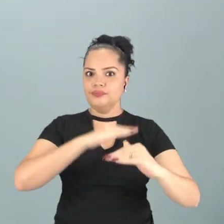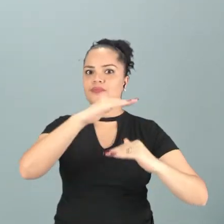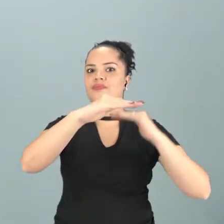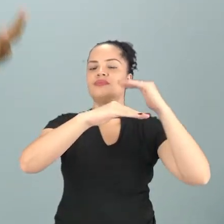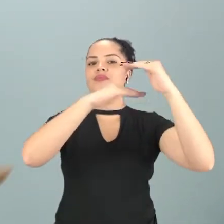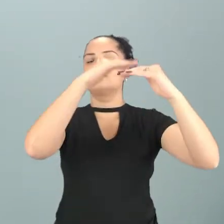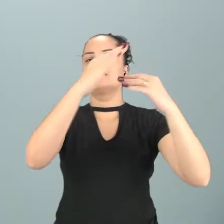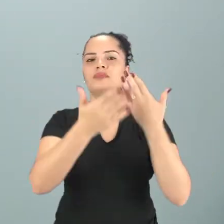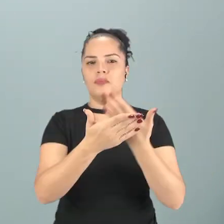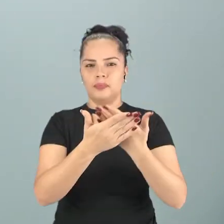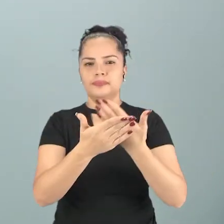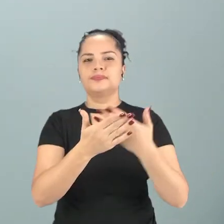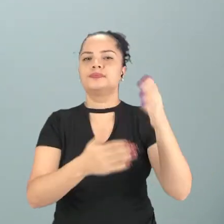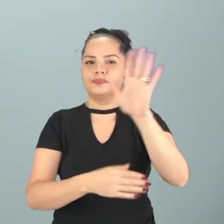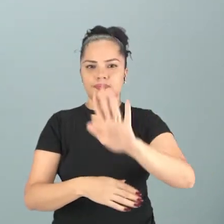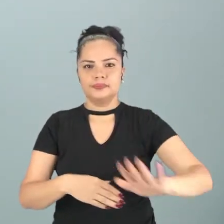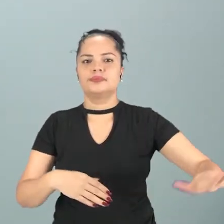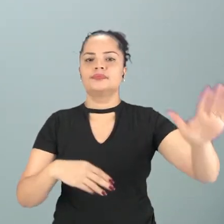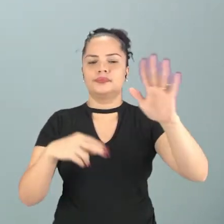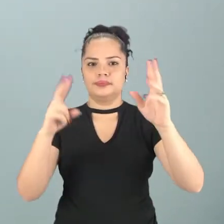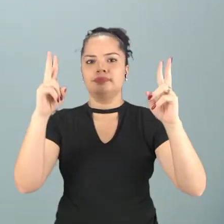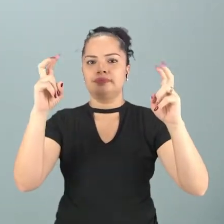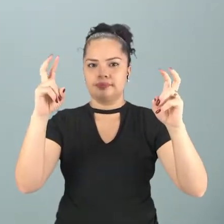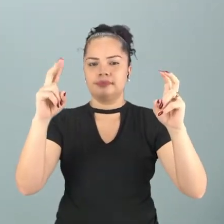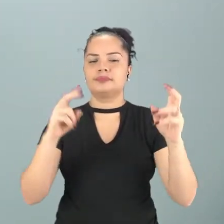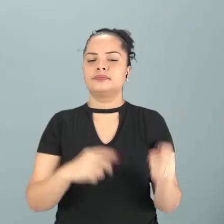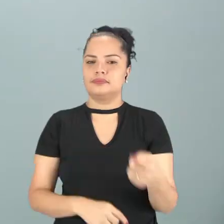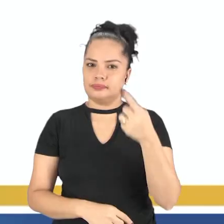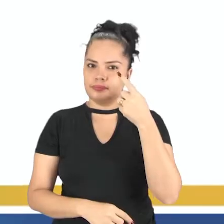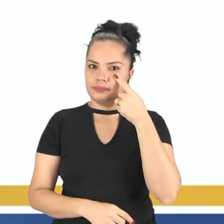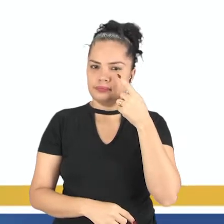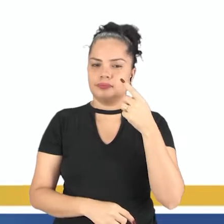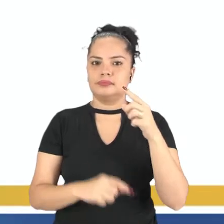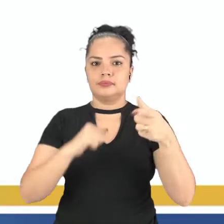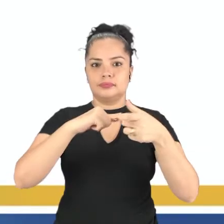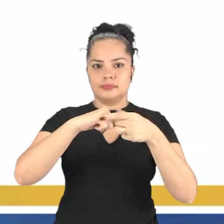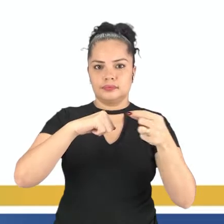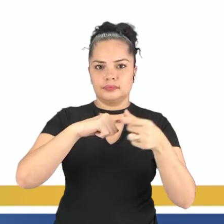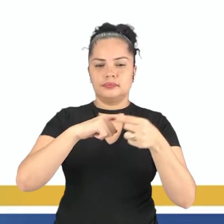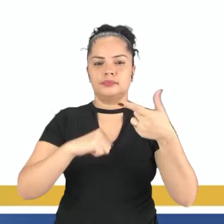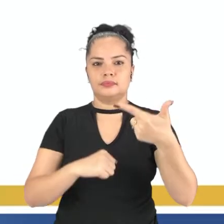no estudo de toda essa temática. Observem aí, artigo 26